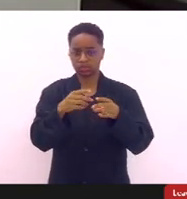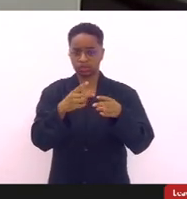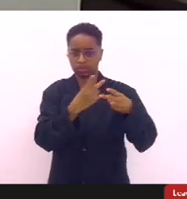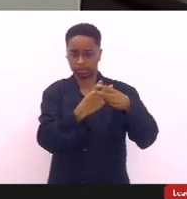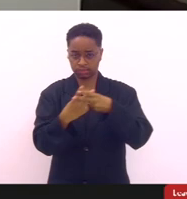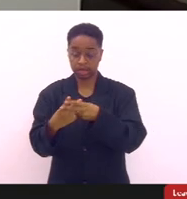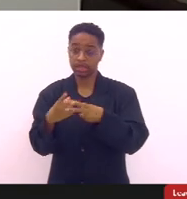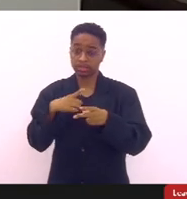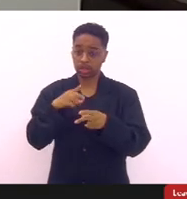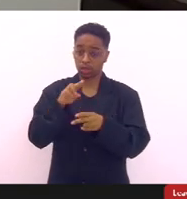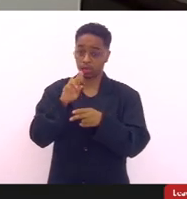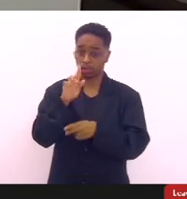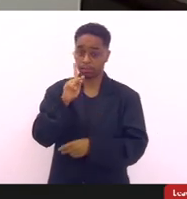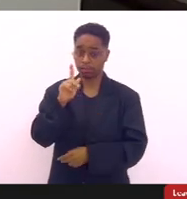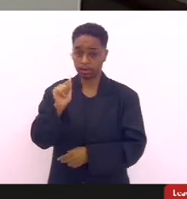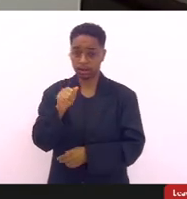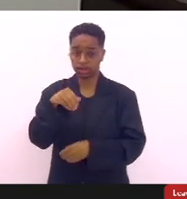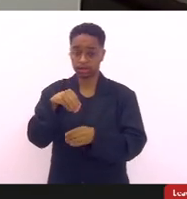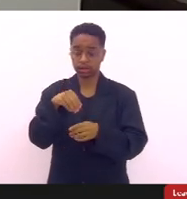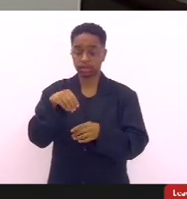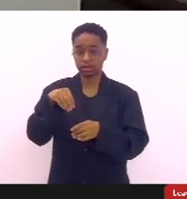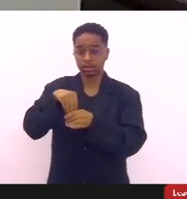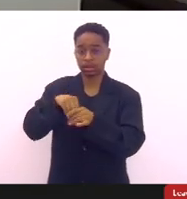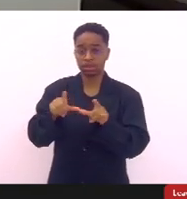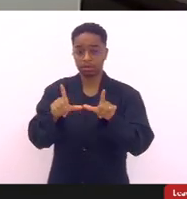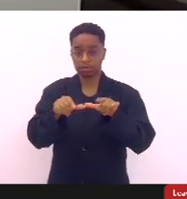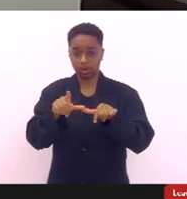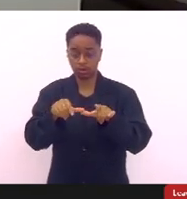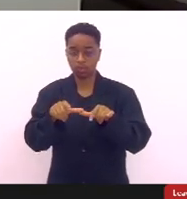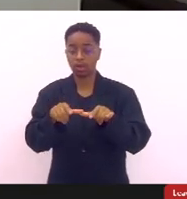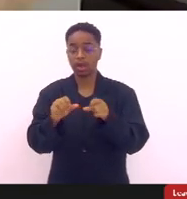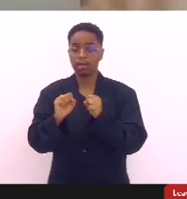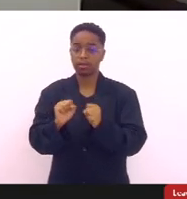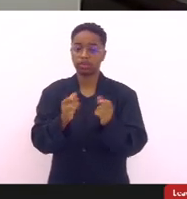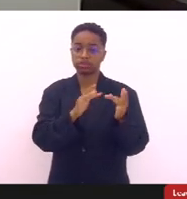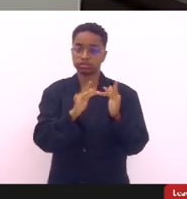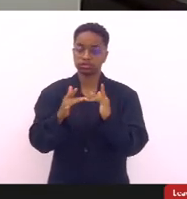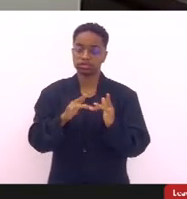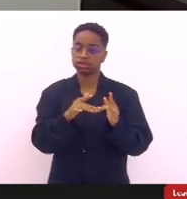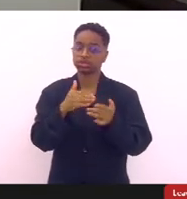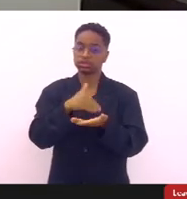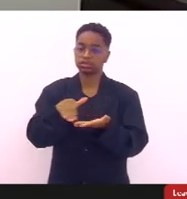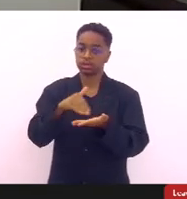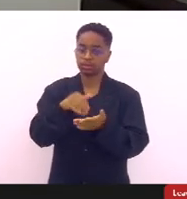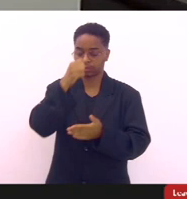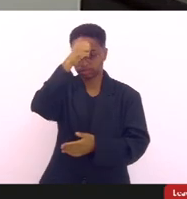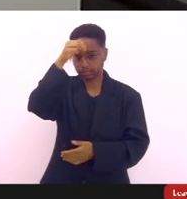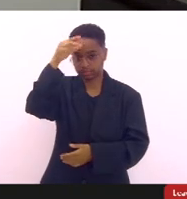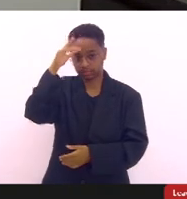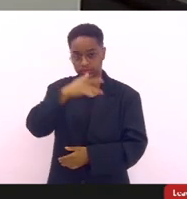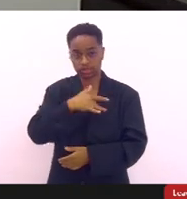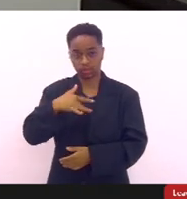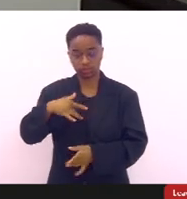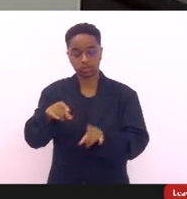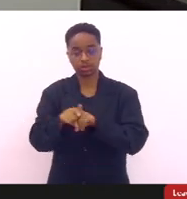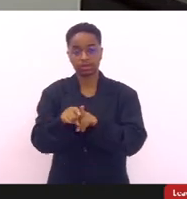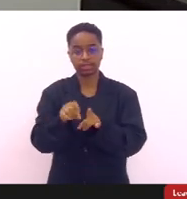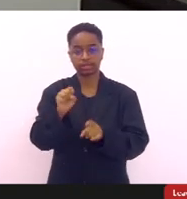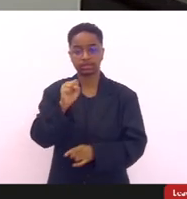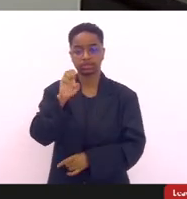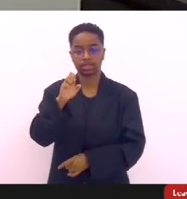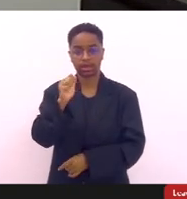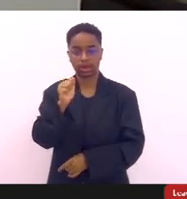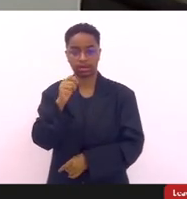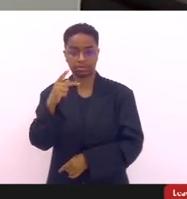A gente pode ter uma articulação com a Secretaria Municipal de Saúde e a SEAP? Então, acho que essas perguntas o